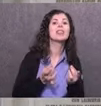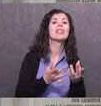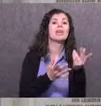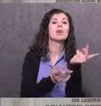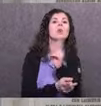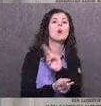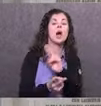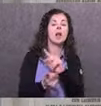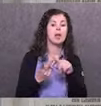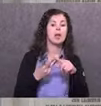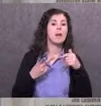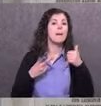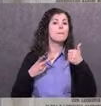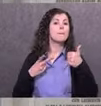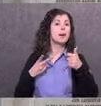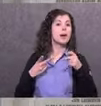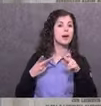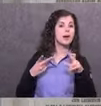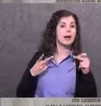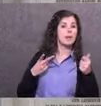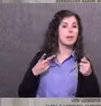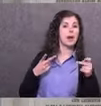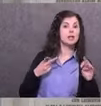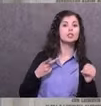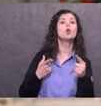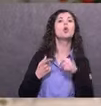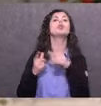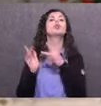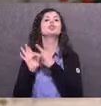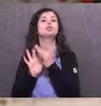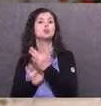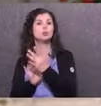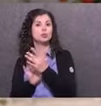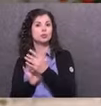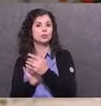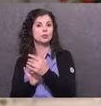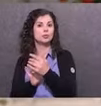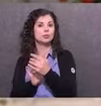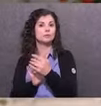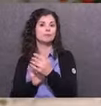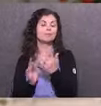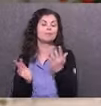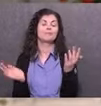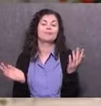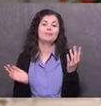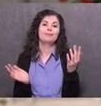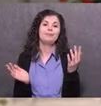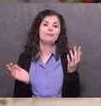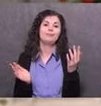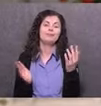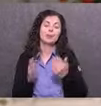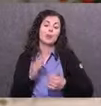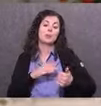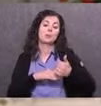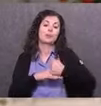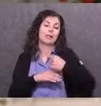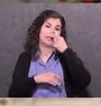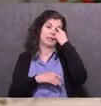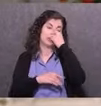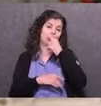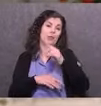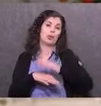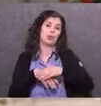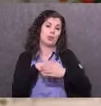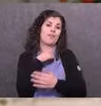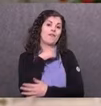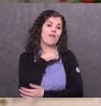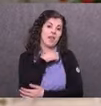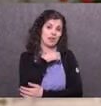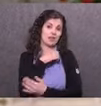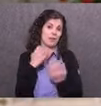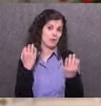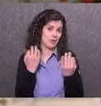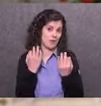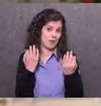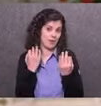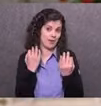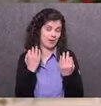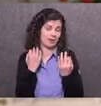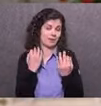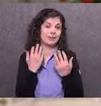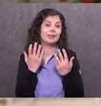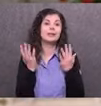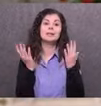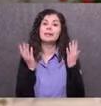Jesus chamado Cristo? Ele bem sabia que o tinham entregado por inveja. Enquanto